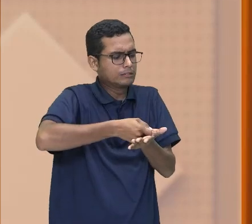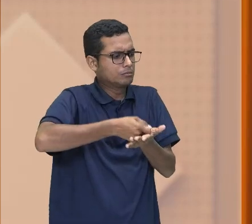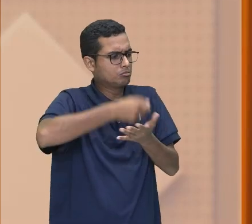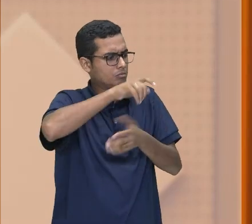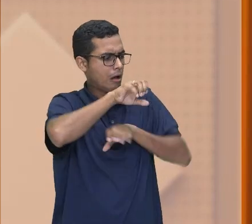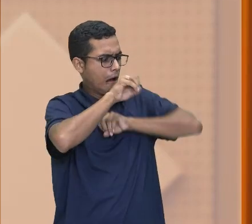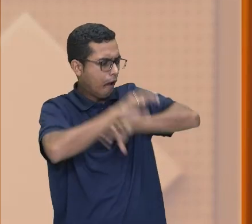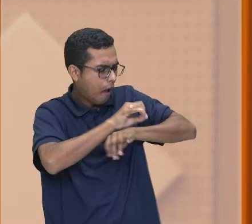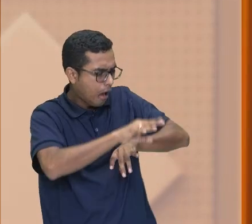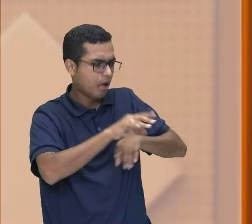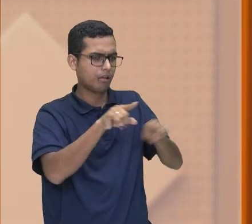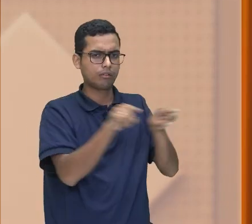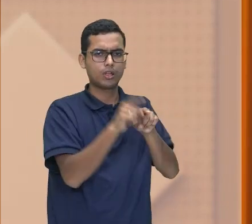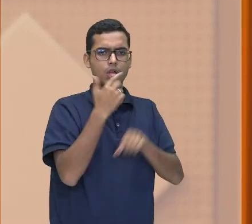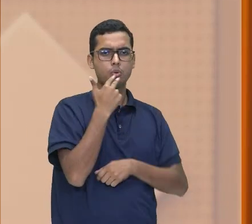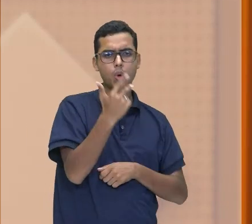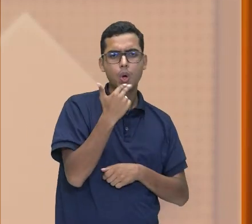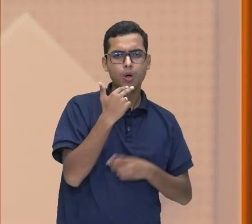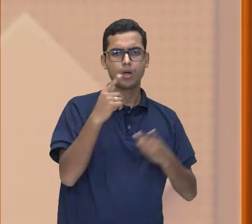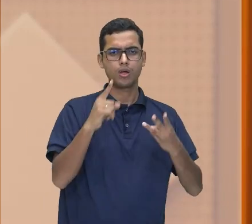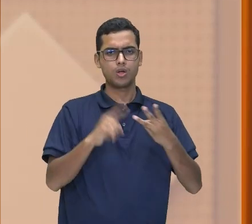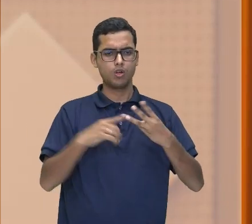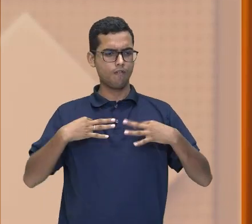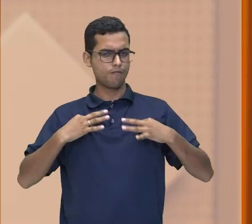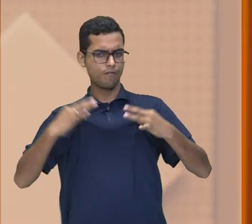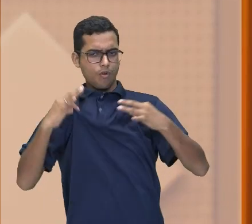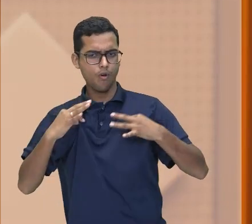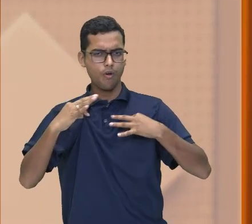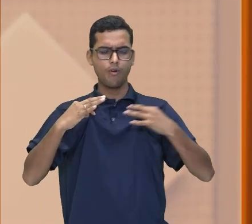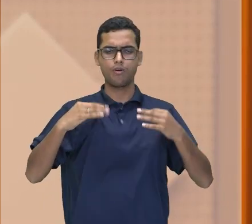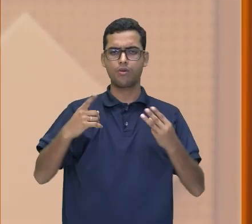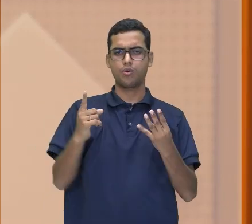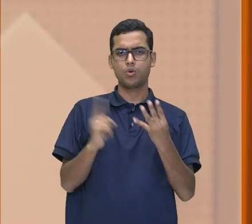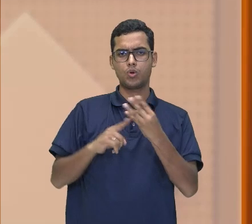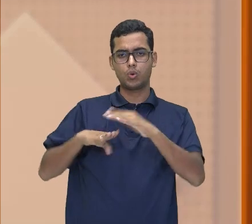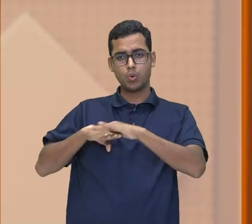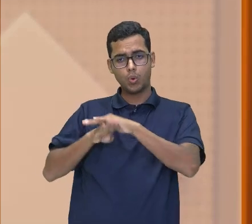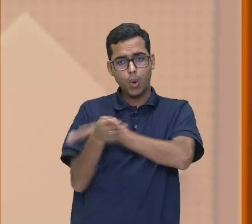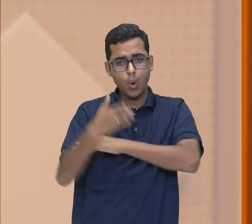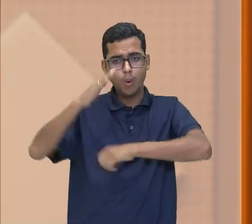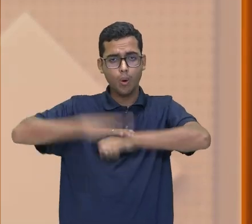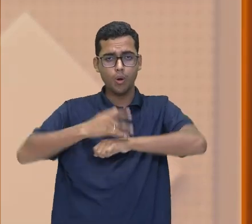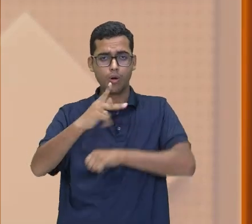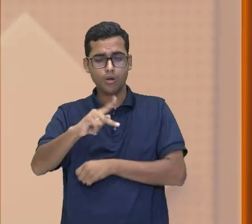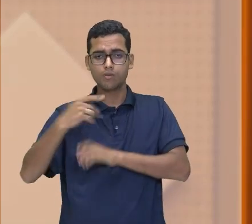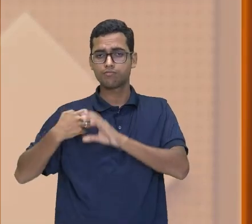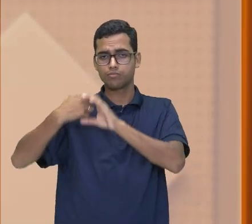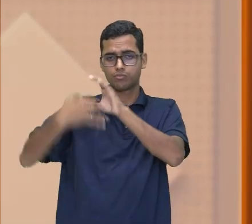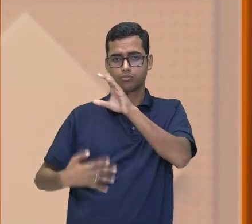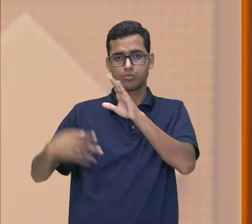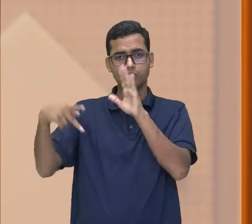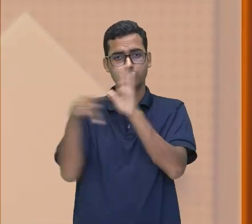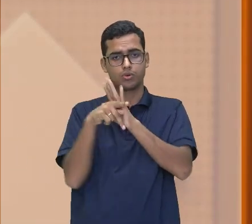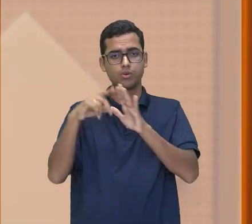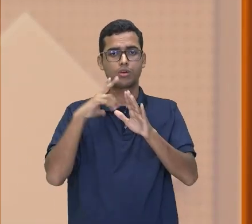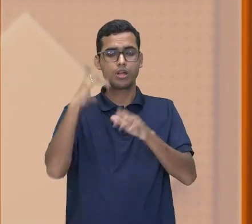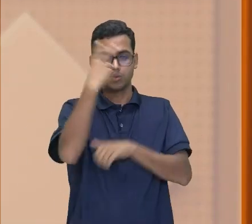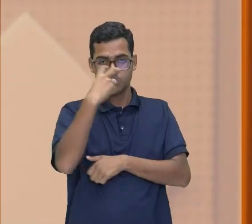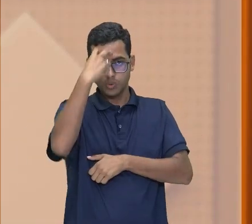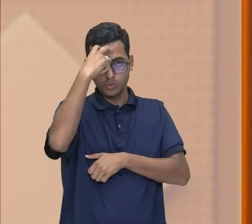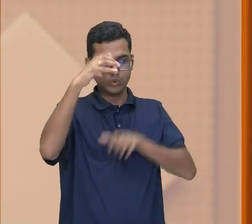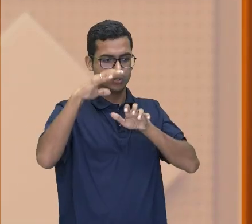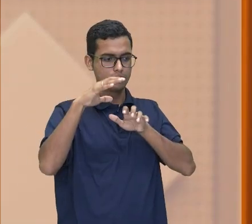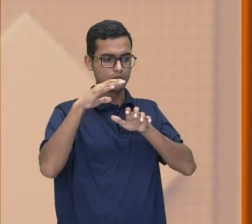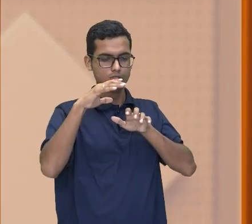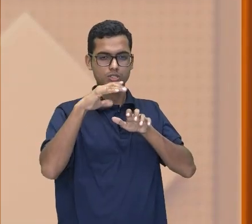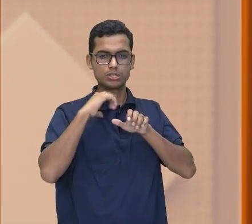língua, a sua vestimenta, a sua forma de habitação, isso são características de aculturação,